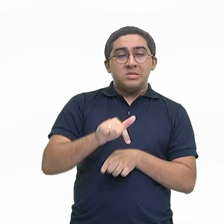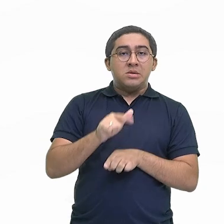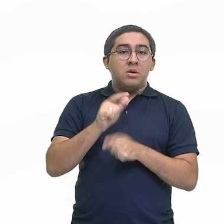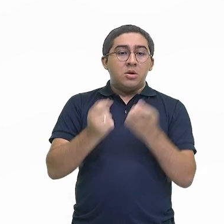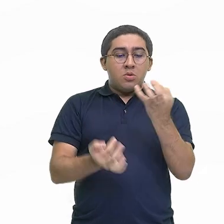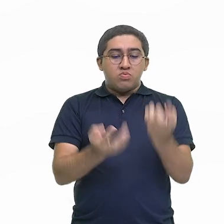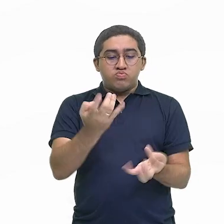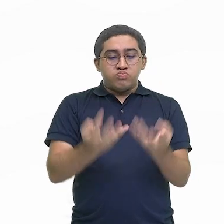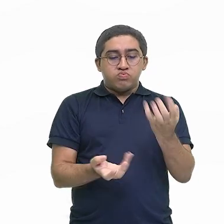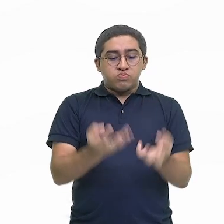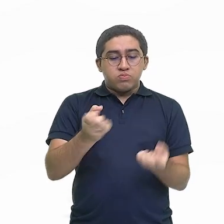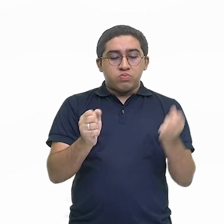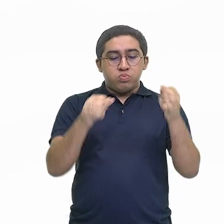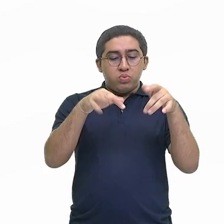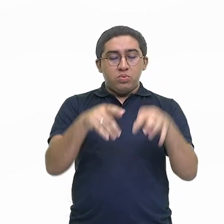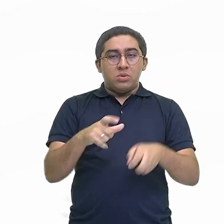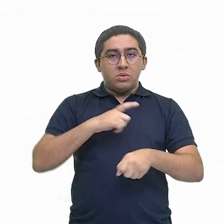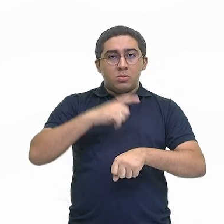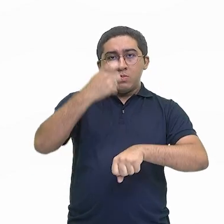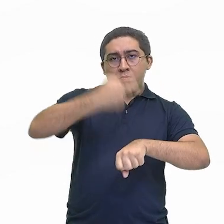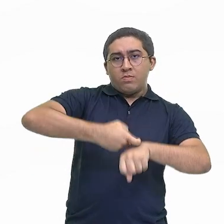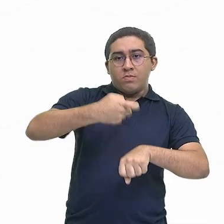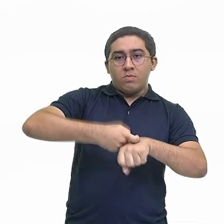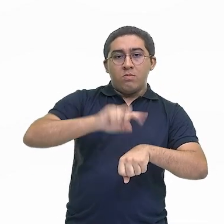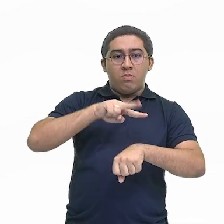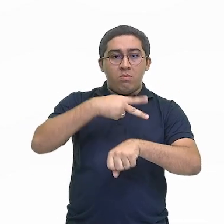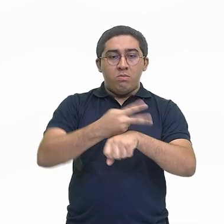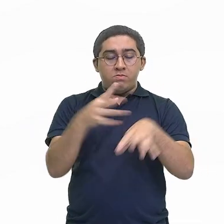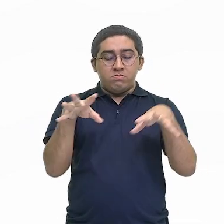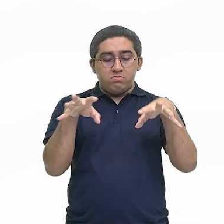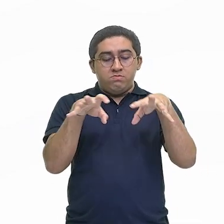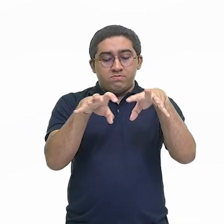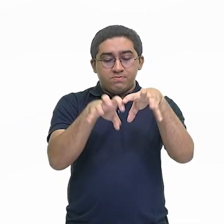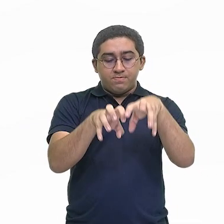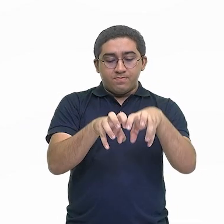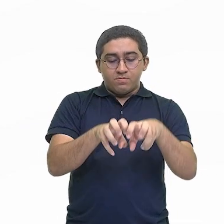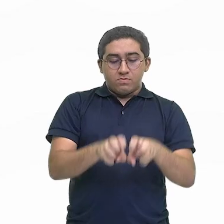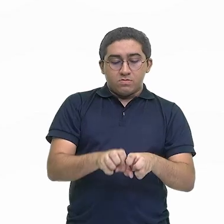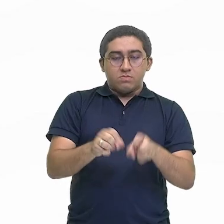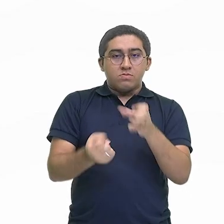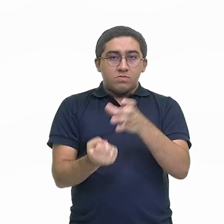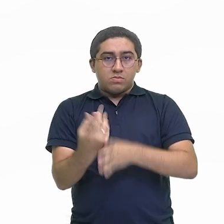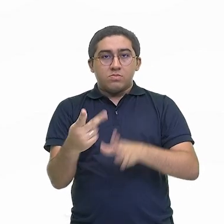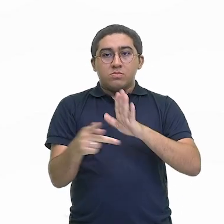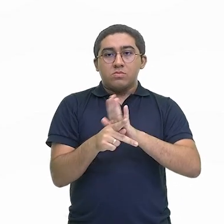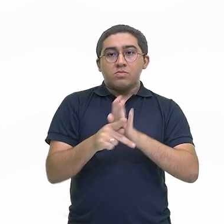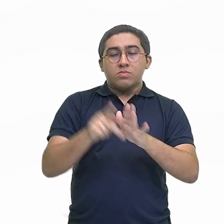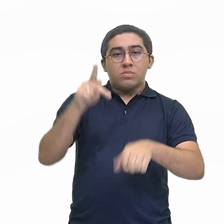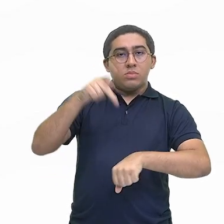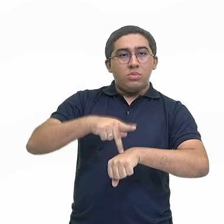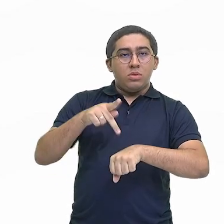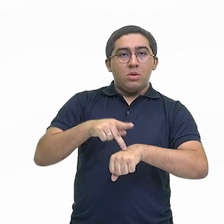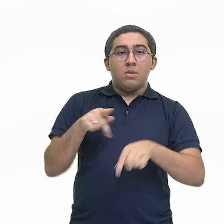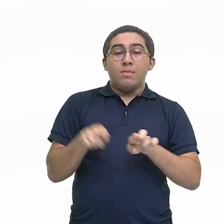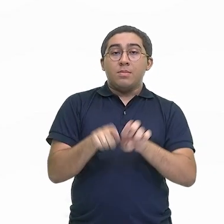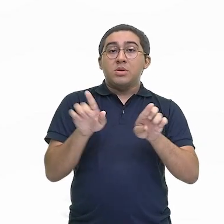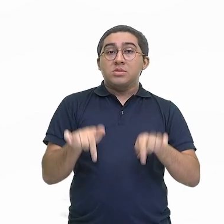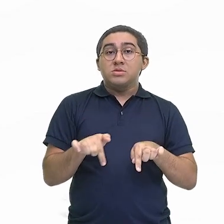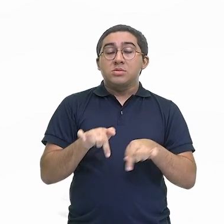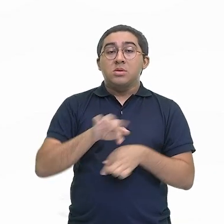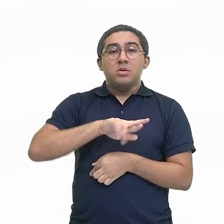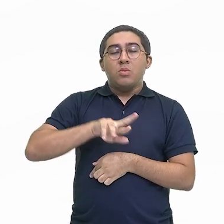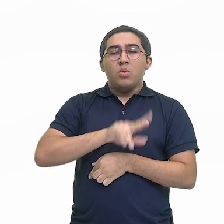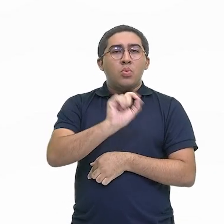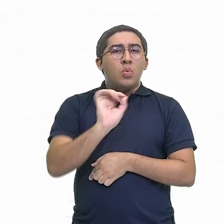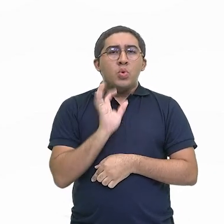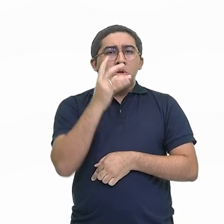resfriar e vai endurecer, formando aí as rochas. Mas isso que eu estou falando, pessoal, não é uma coisa que